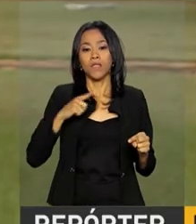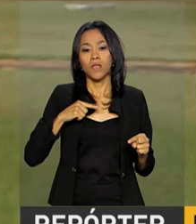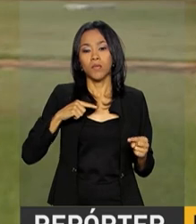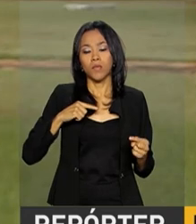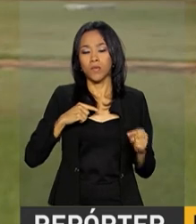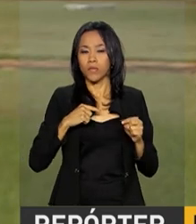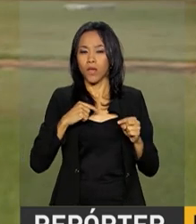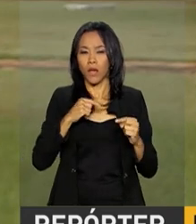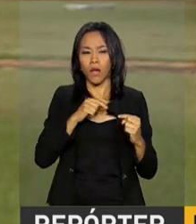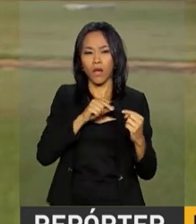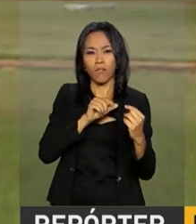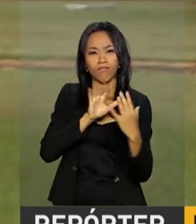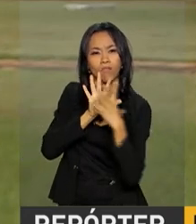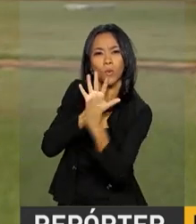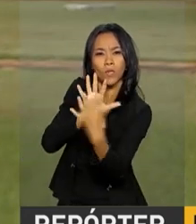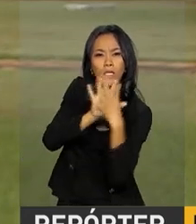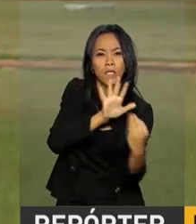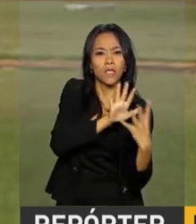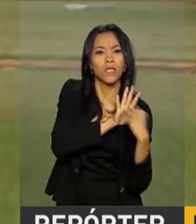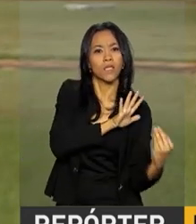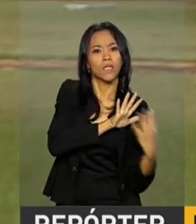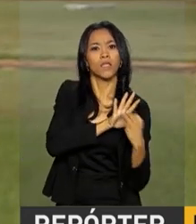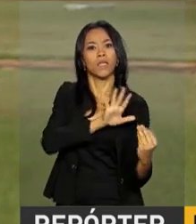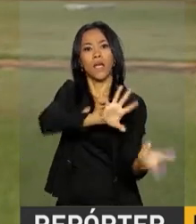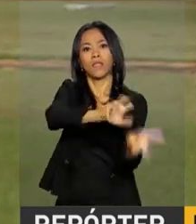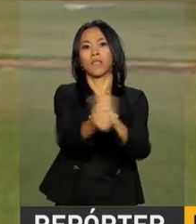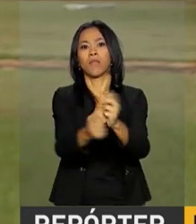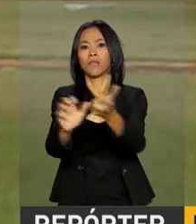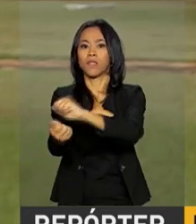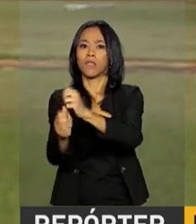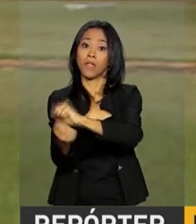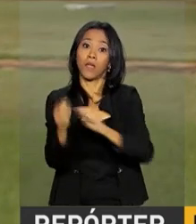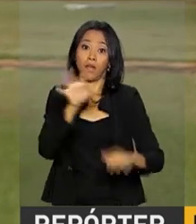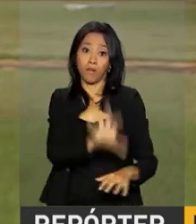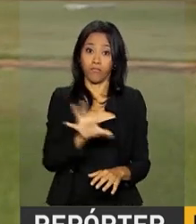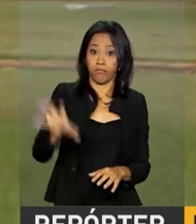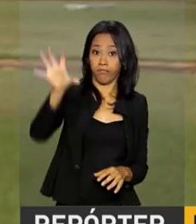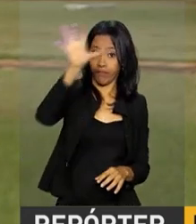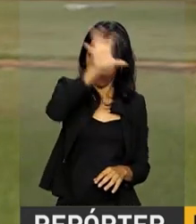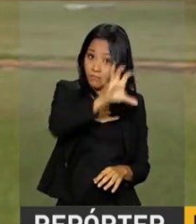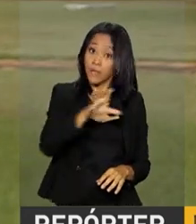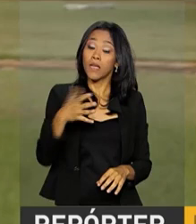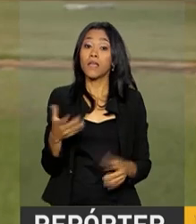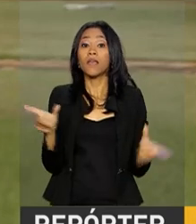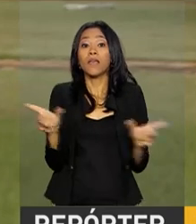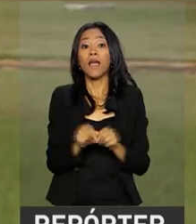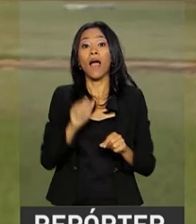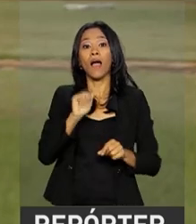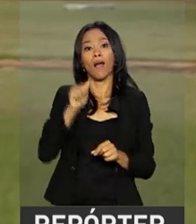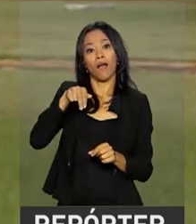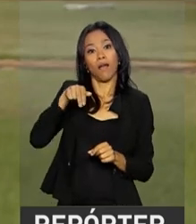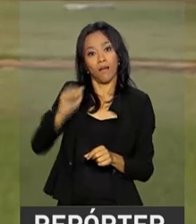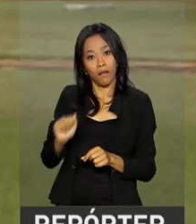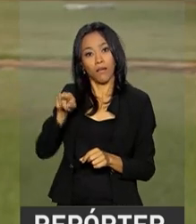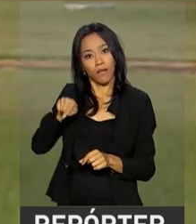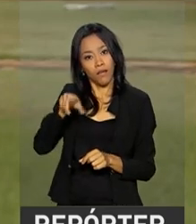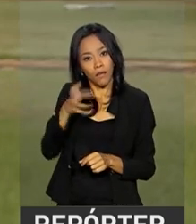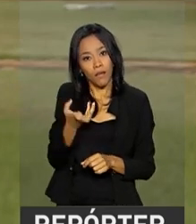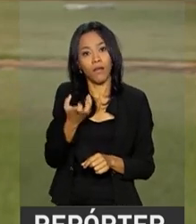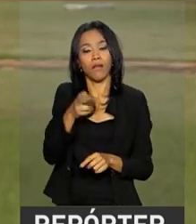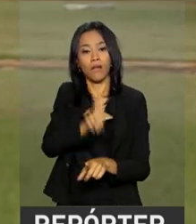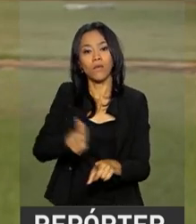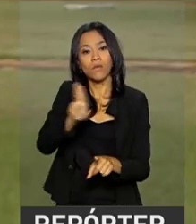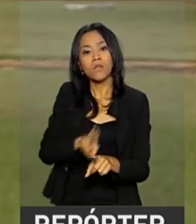adaptados aquelas regiões e nós queremos a ana que incentiva o uso dessas tecnologias é